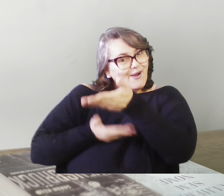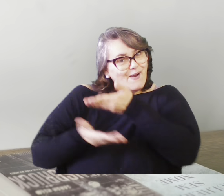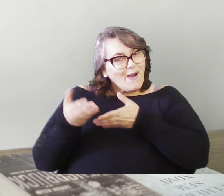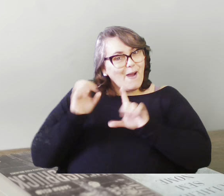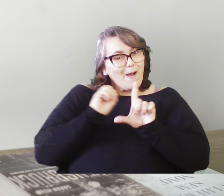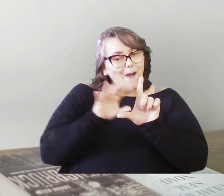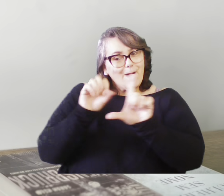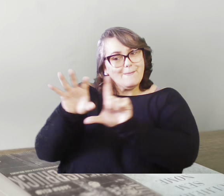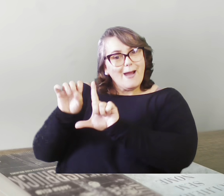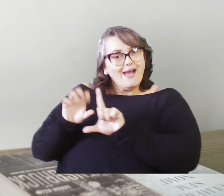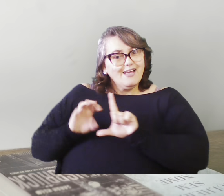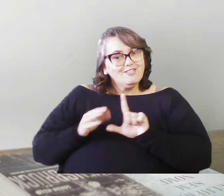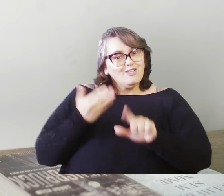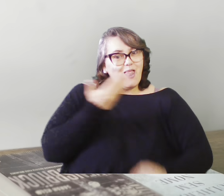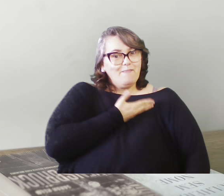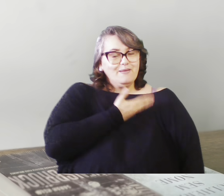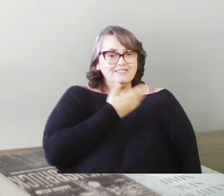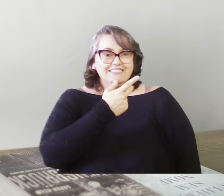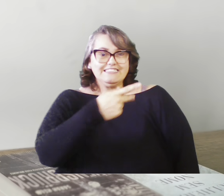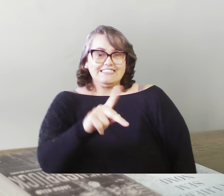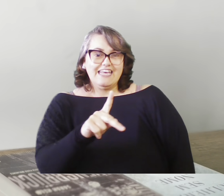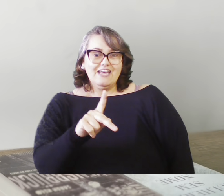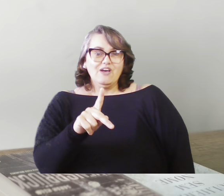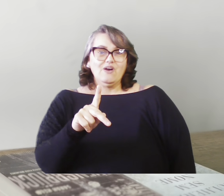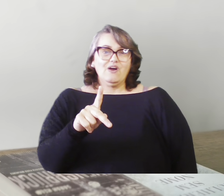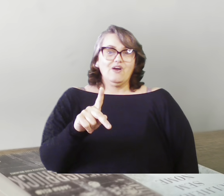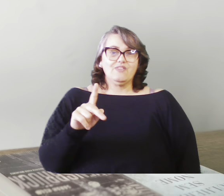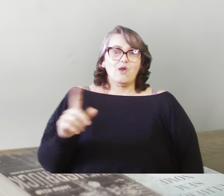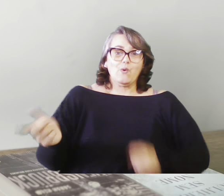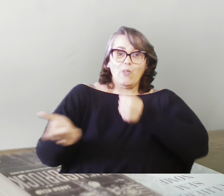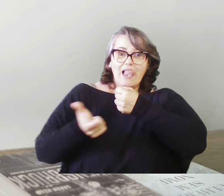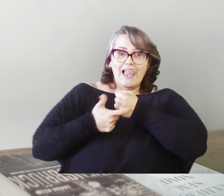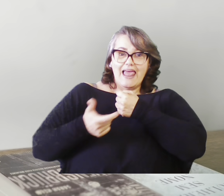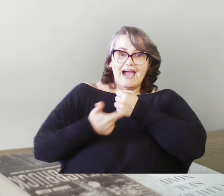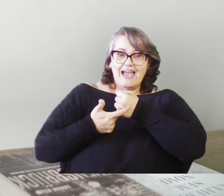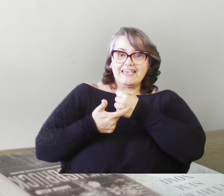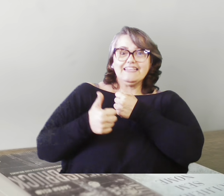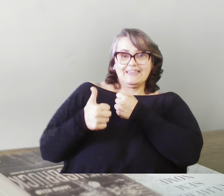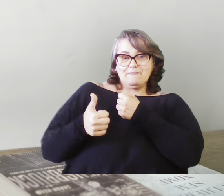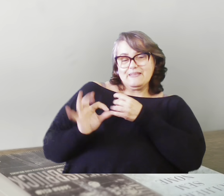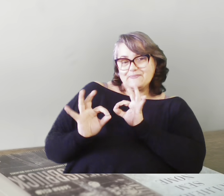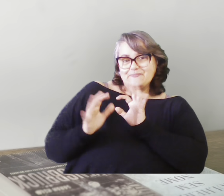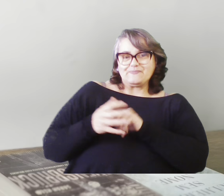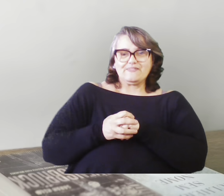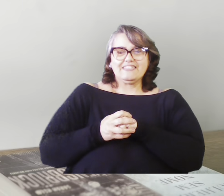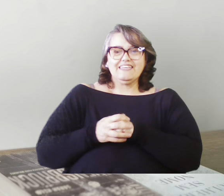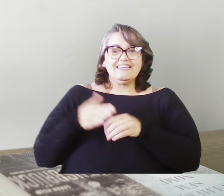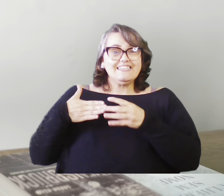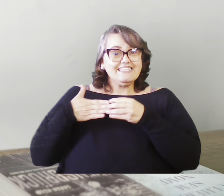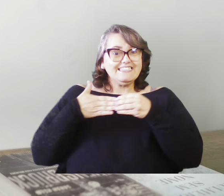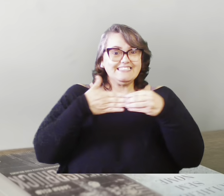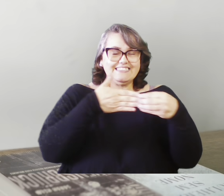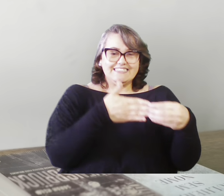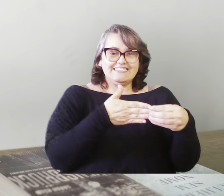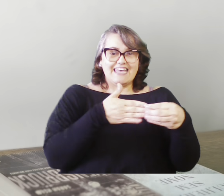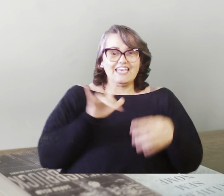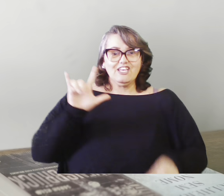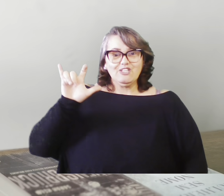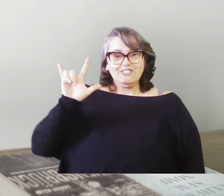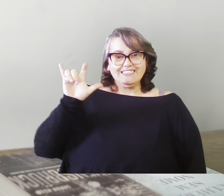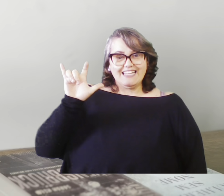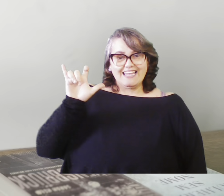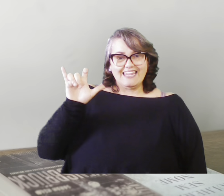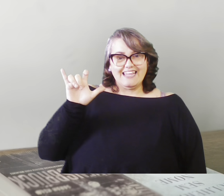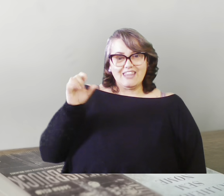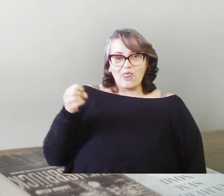for inscrito, compartilha o nosso canal com seus amigos, dá para mim o seu like ou o seu dislike e segue a